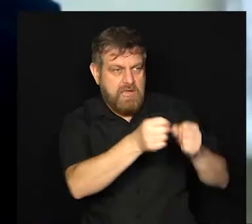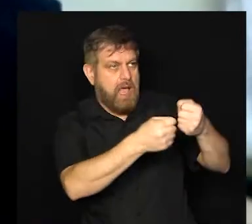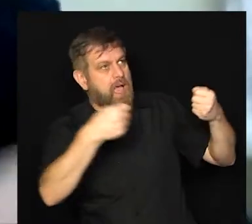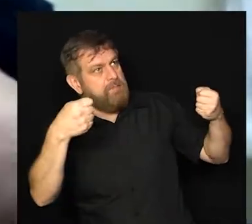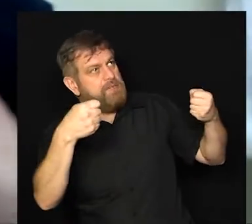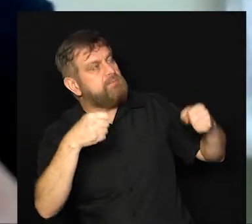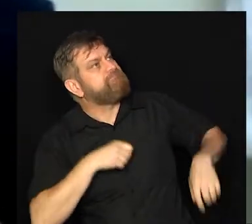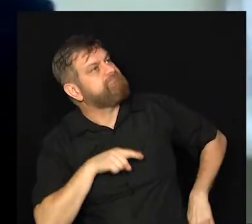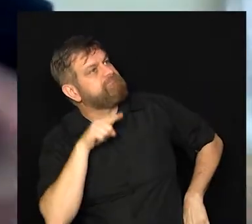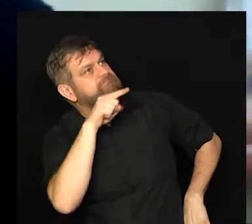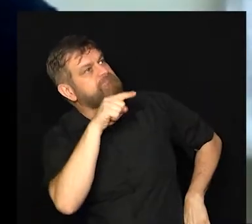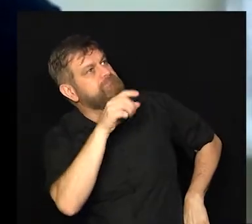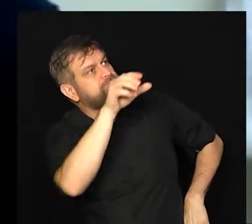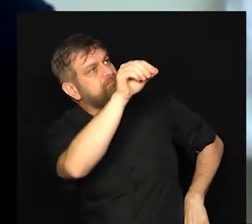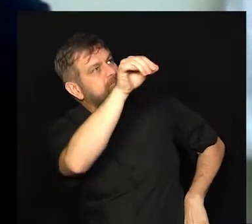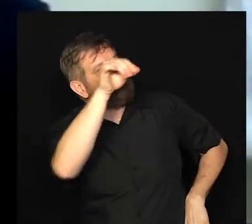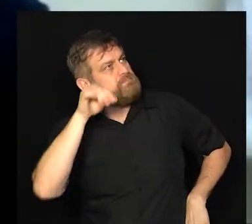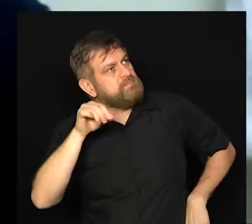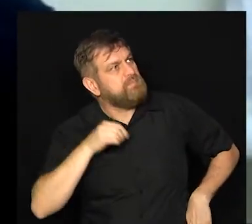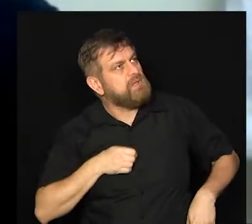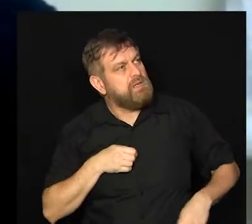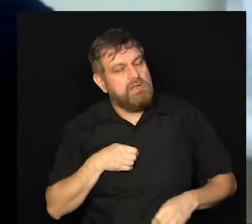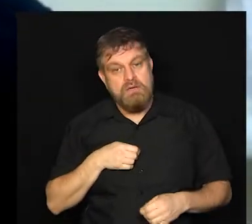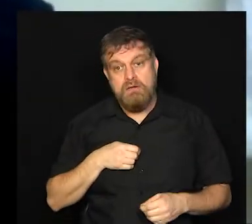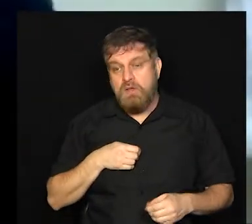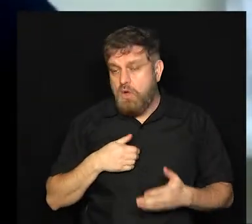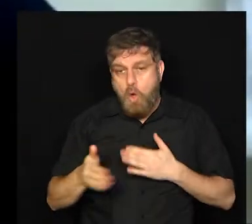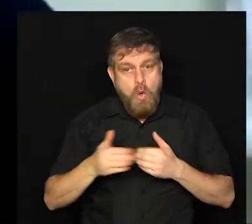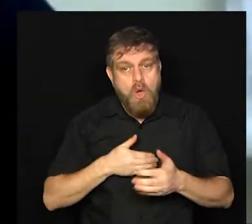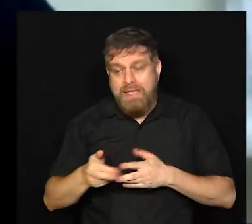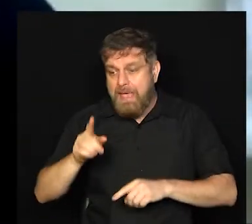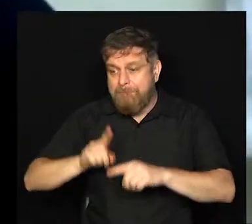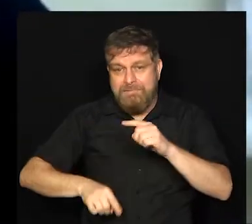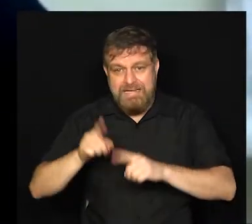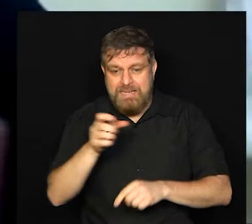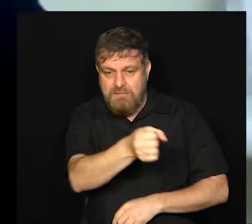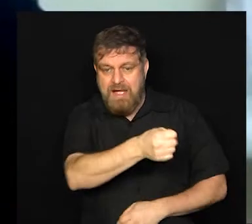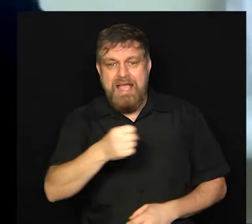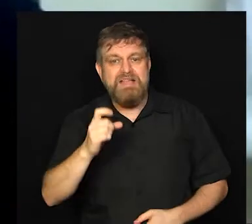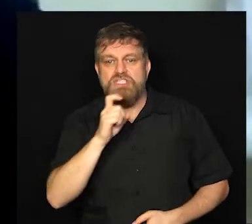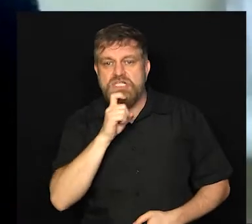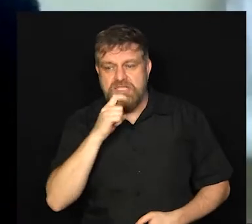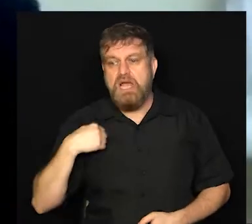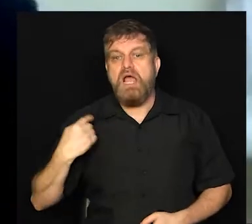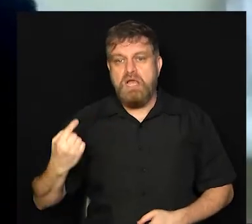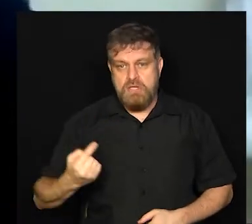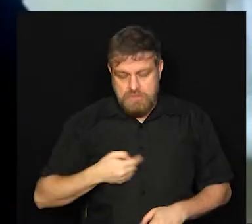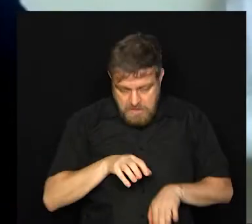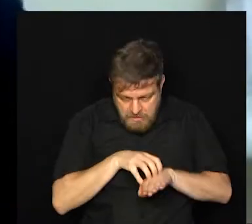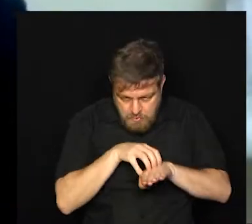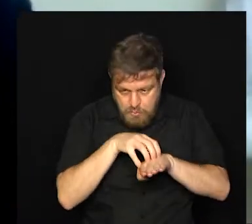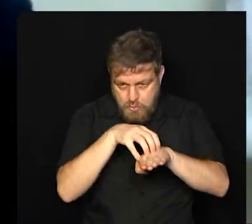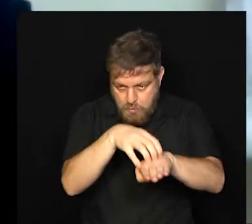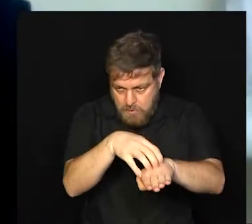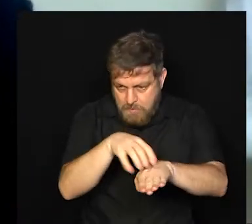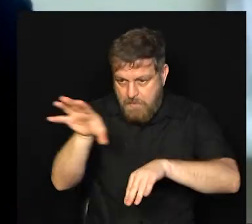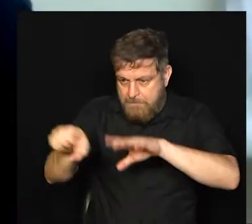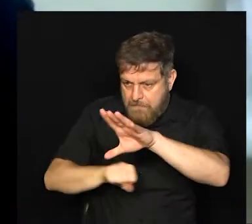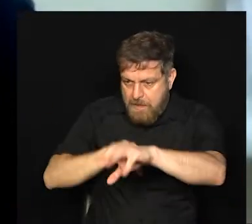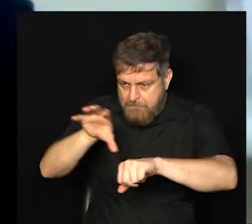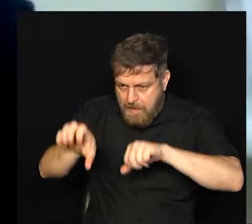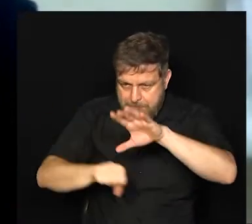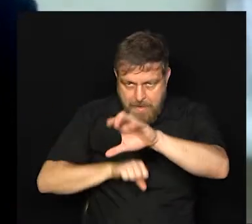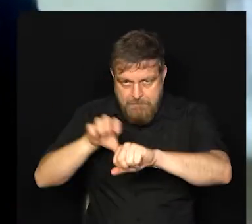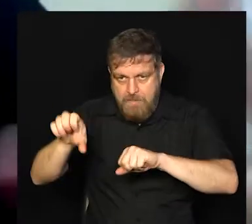guarda-roupa e precisa tirar uma cadeira, uma mesa, uma geladeira, seja o que for, nós podemos retirar, fazer a retirada desses produtos,